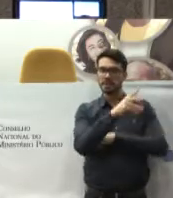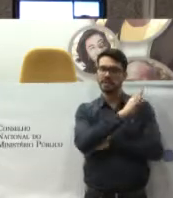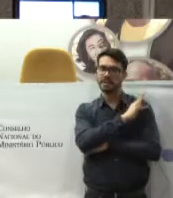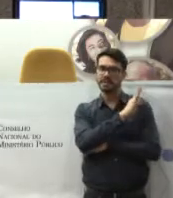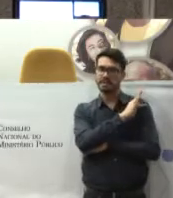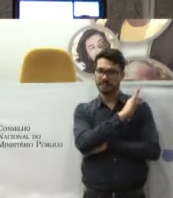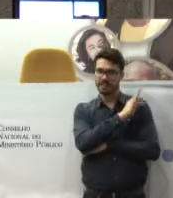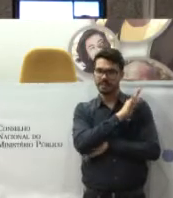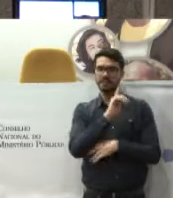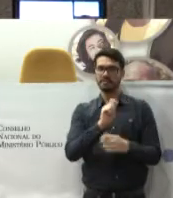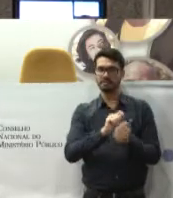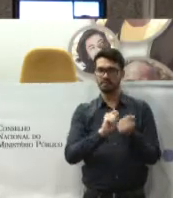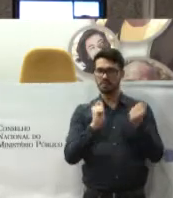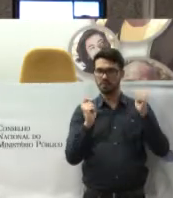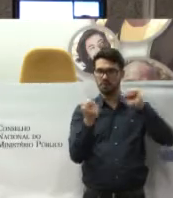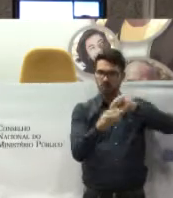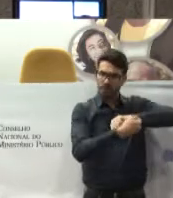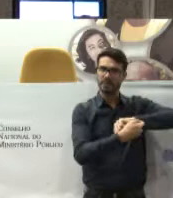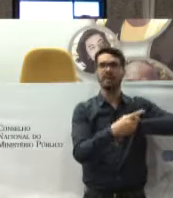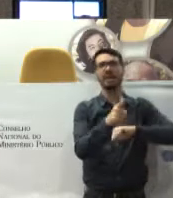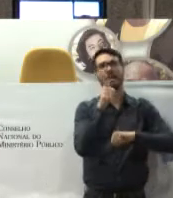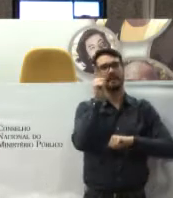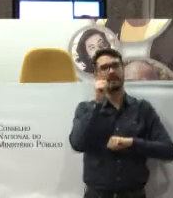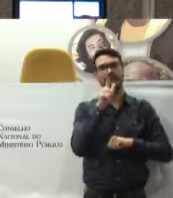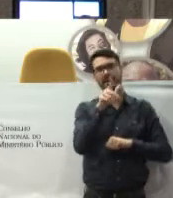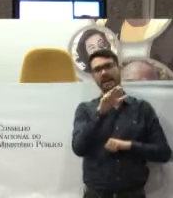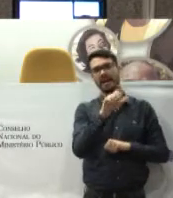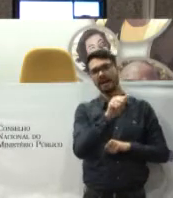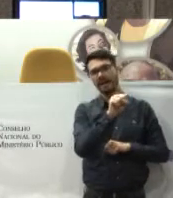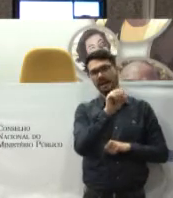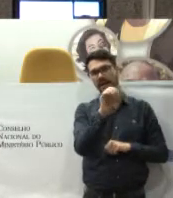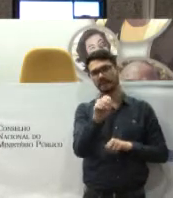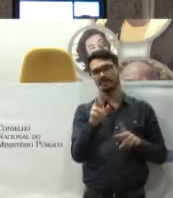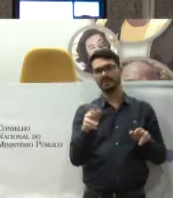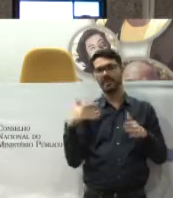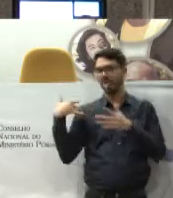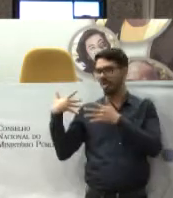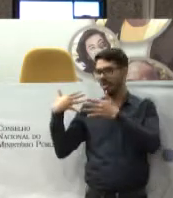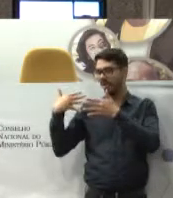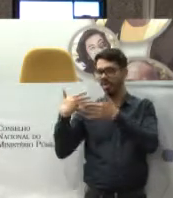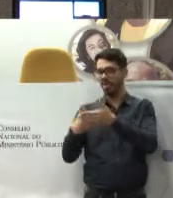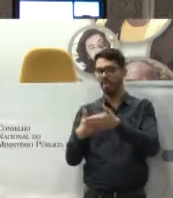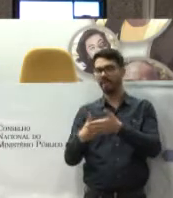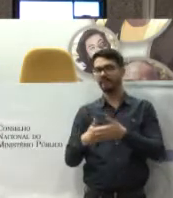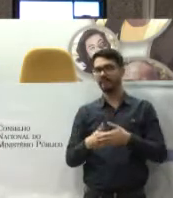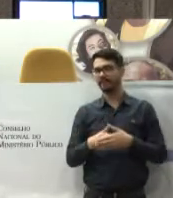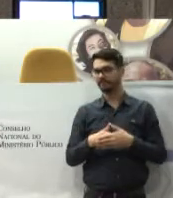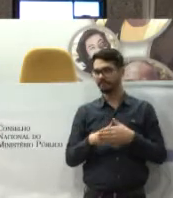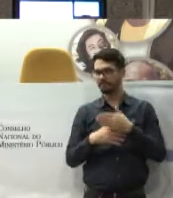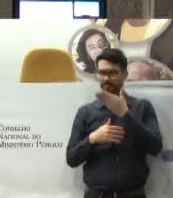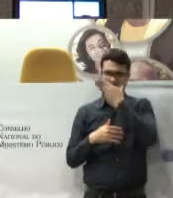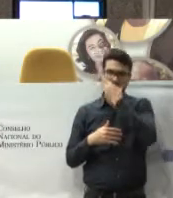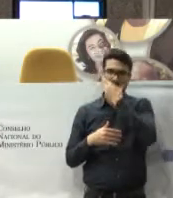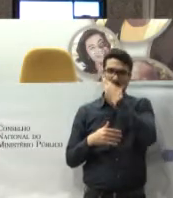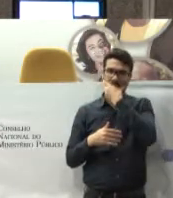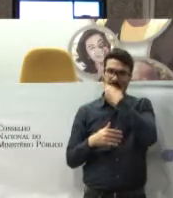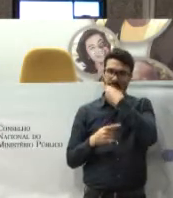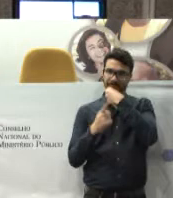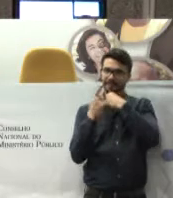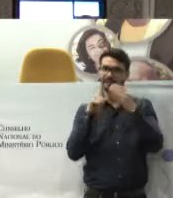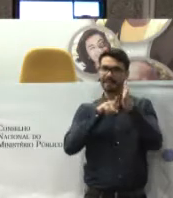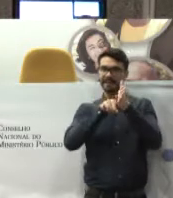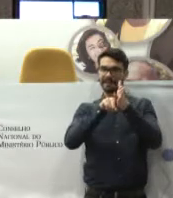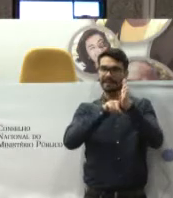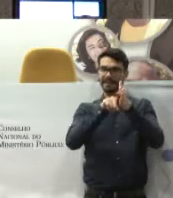técnicas a partir dos casos e não como a gente fez até aqui. Fazendo essa análise em